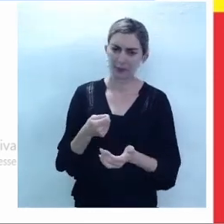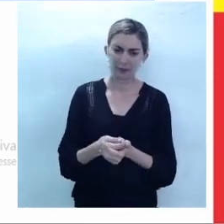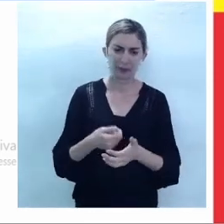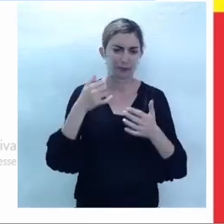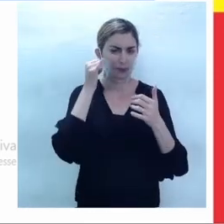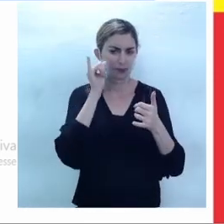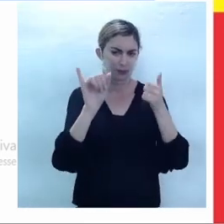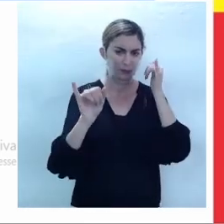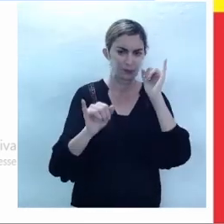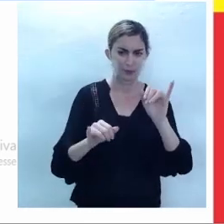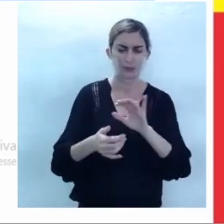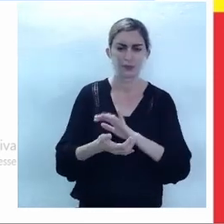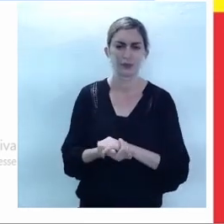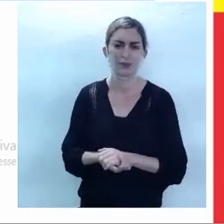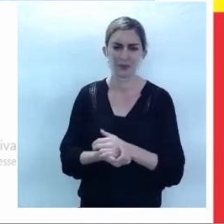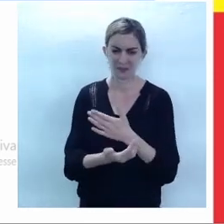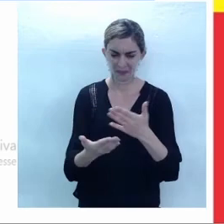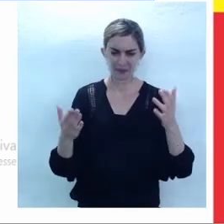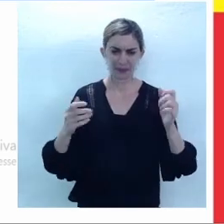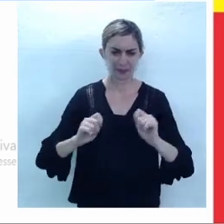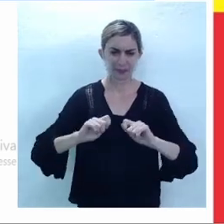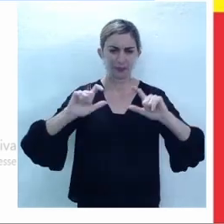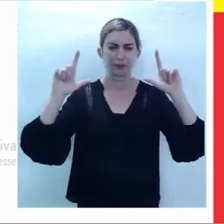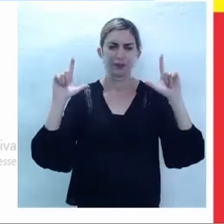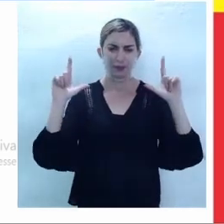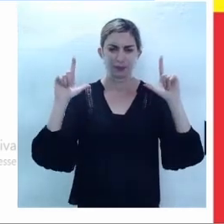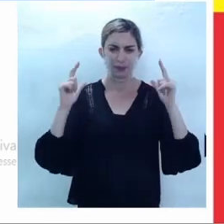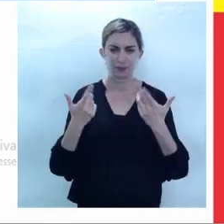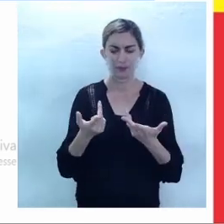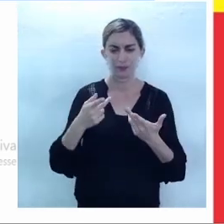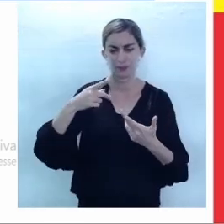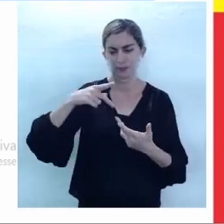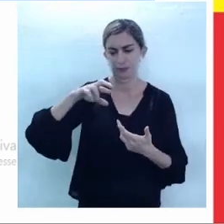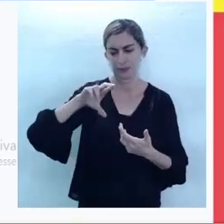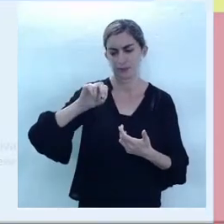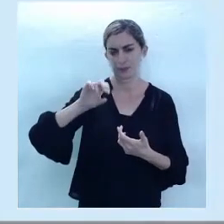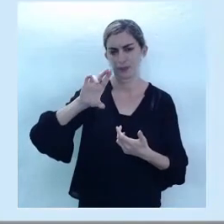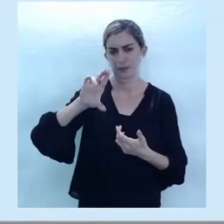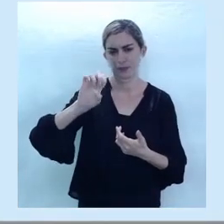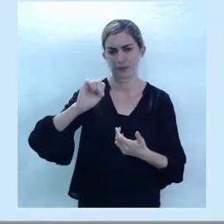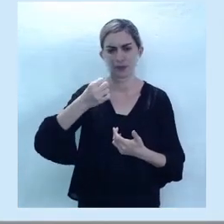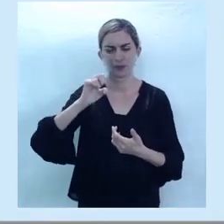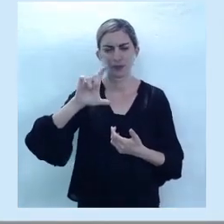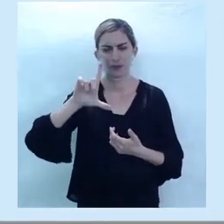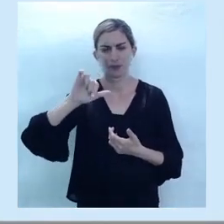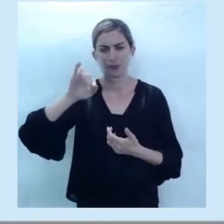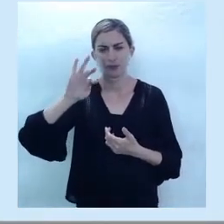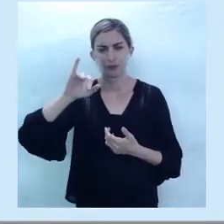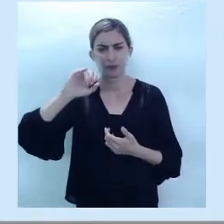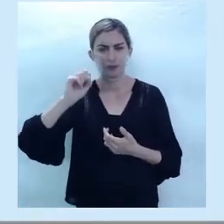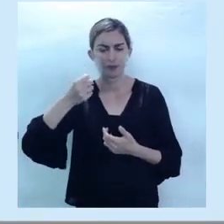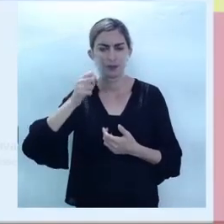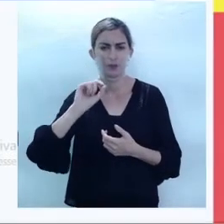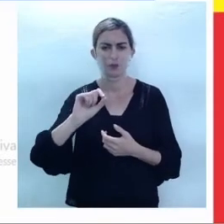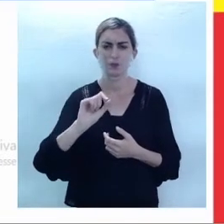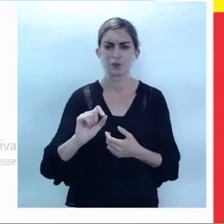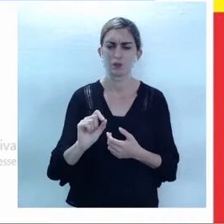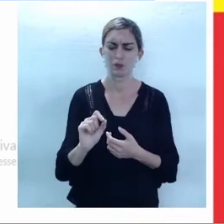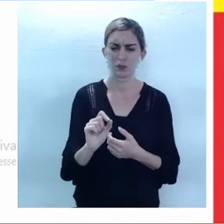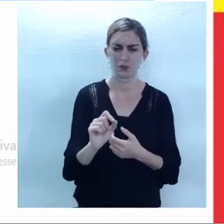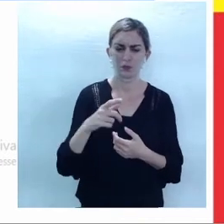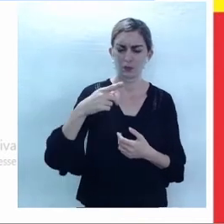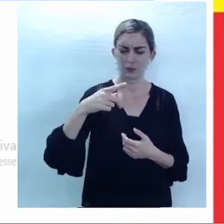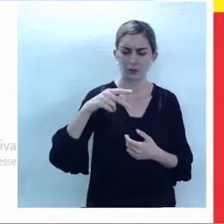evitar. O que é que nós devemos evitar? Na tela nós temos o seguinte, o proselitismo. Aí, o que é o proselitismo? O que é